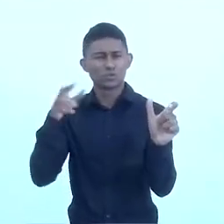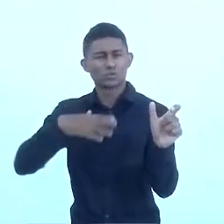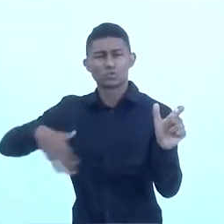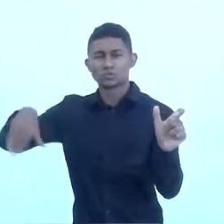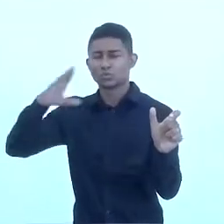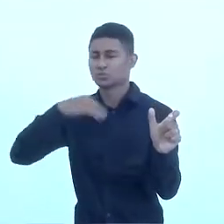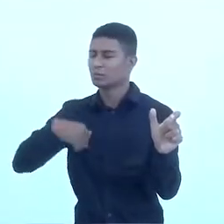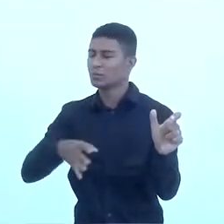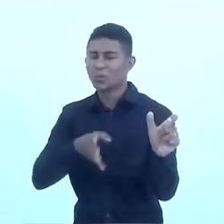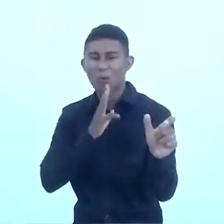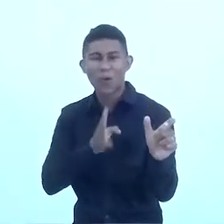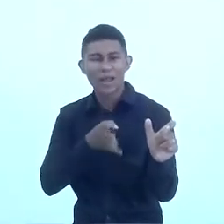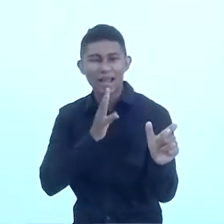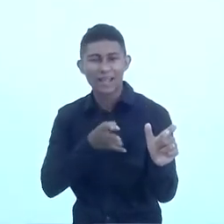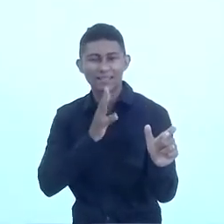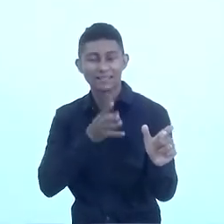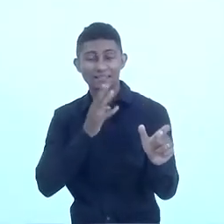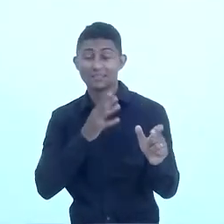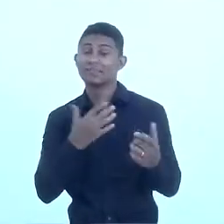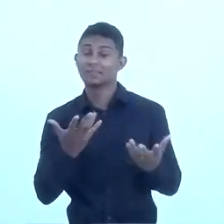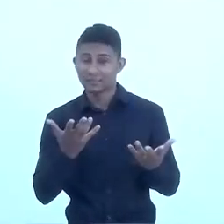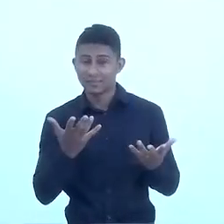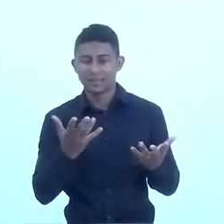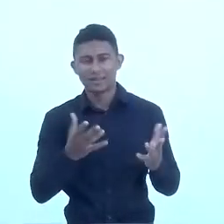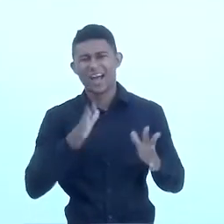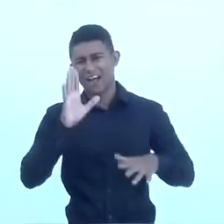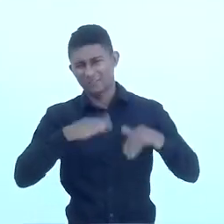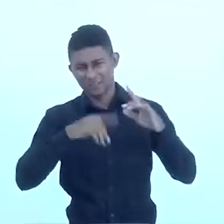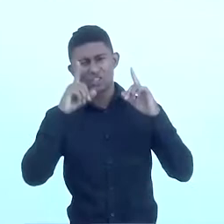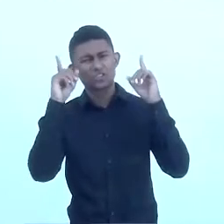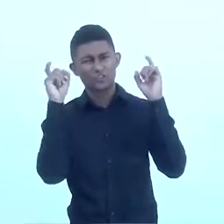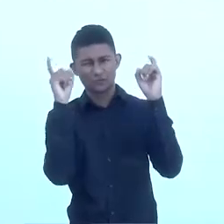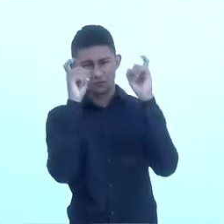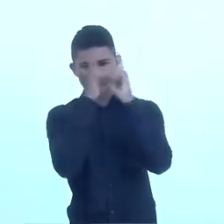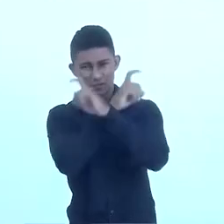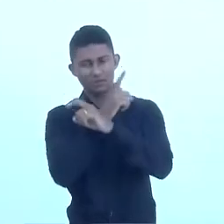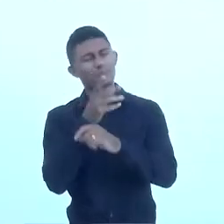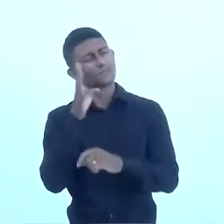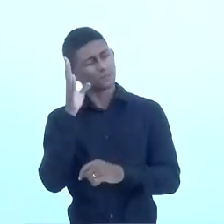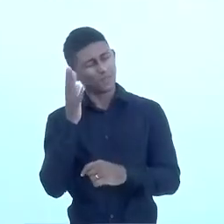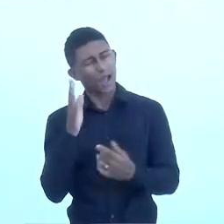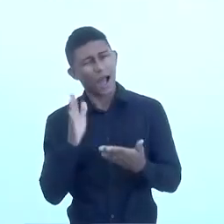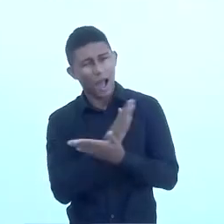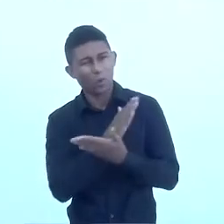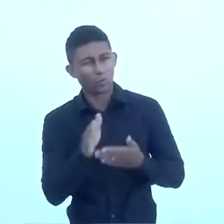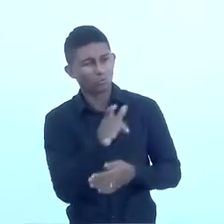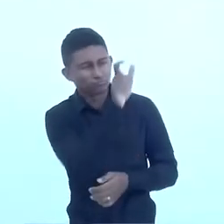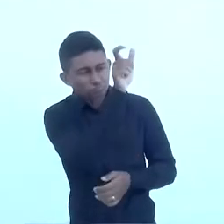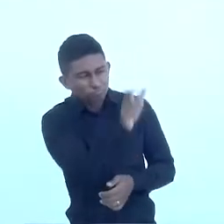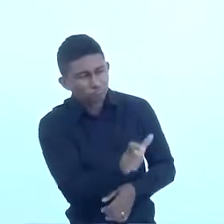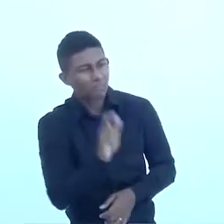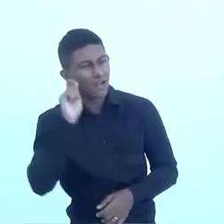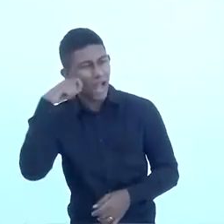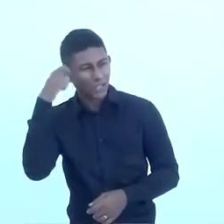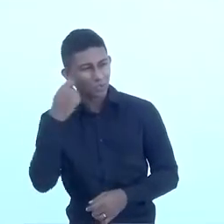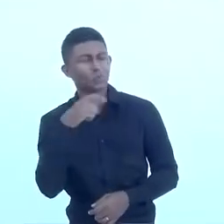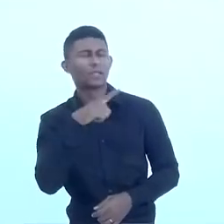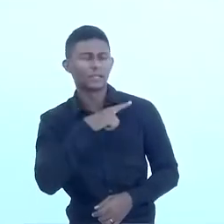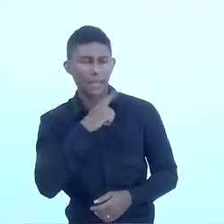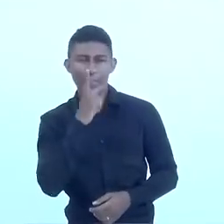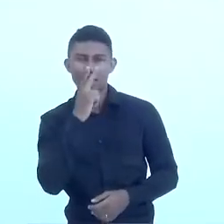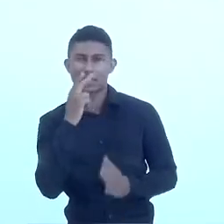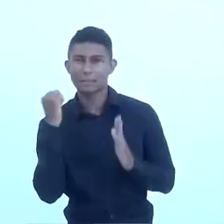mundo conhece. E não é fácil você pegar uma personagem, você ter uma personagem que fica assim. A gente tem personagens, né?